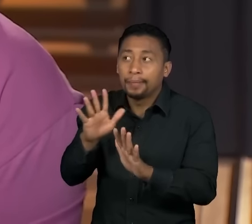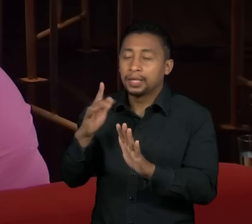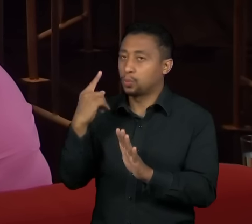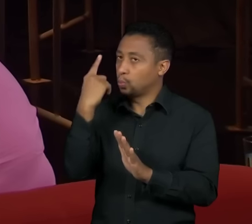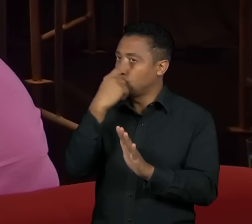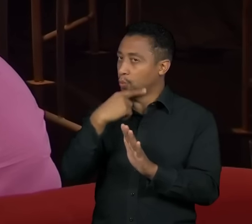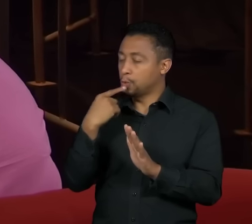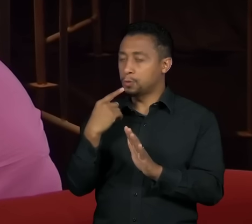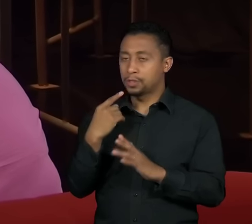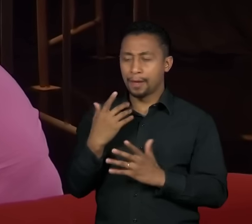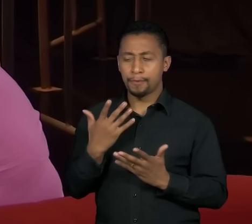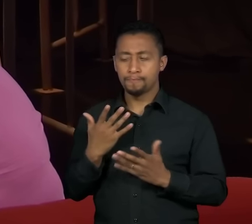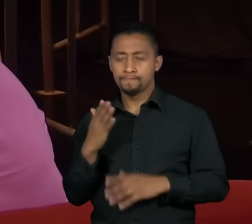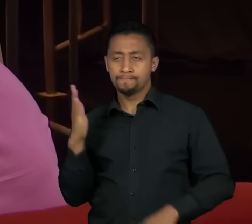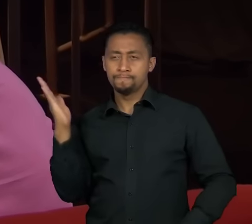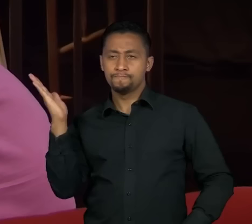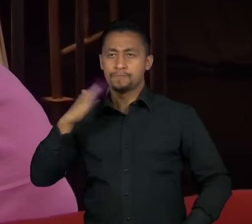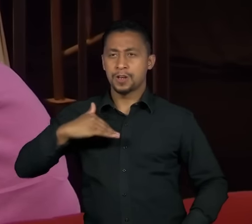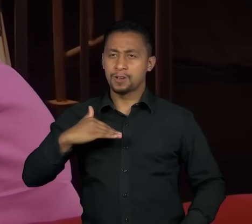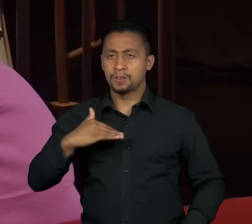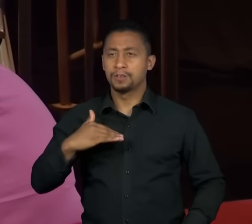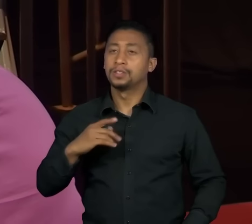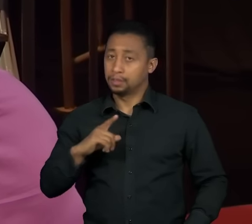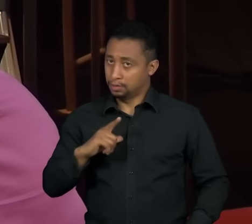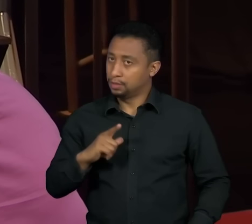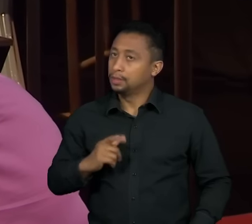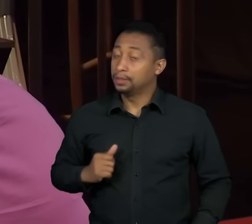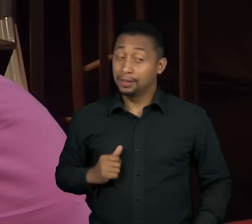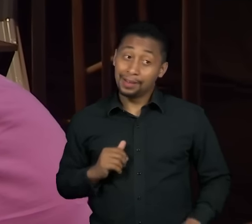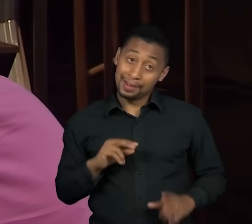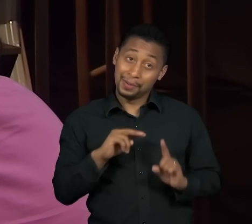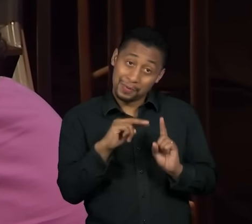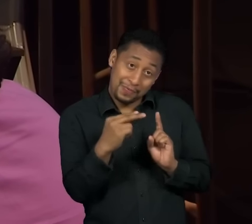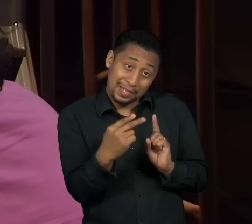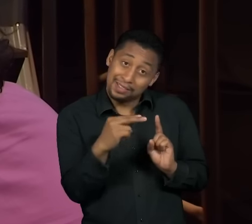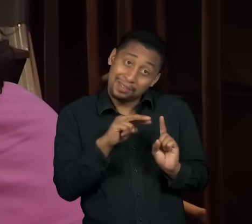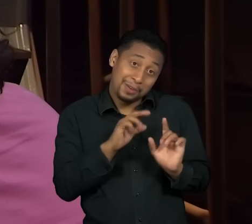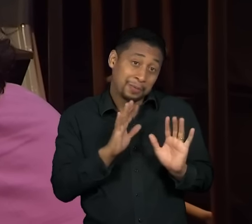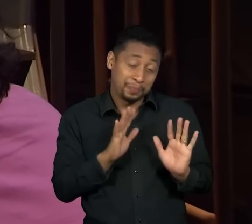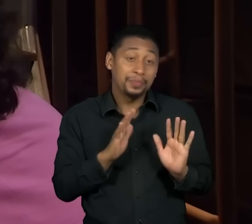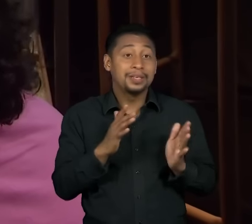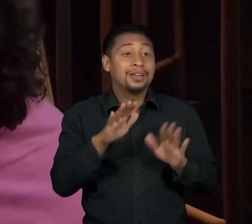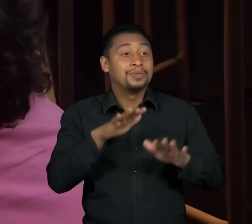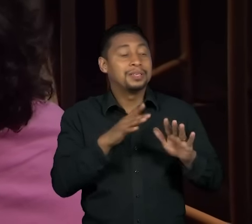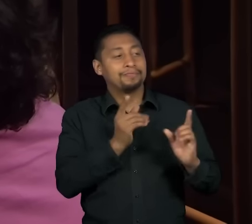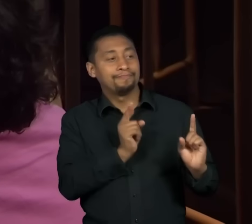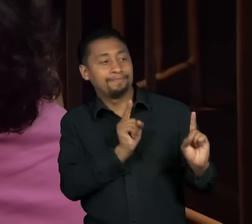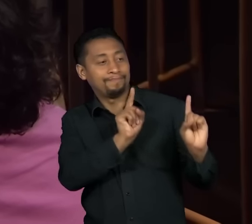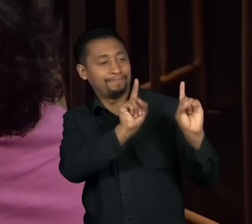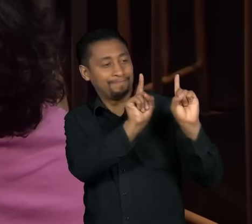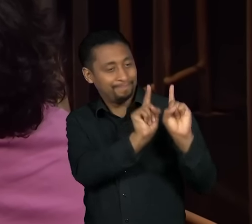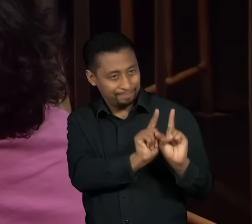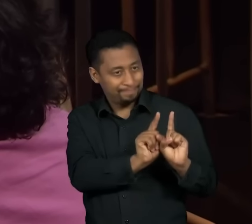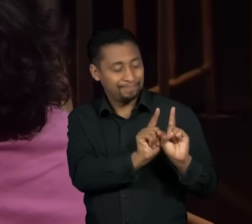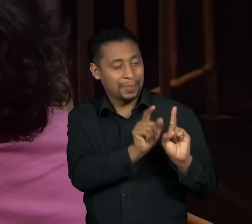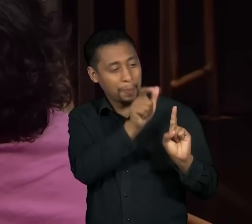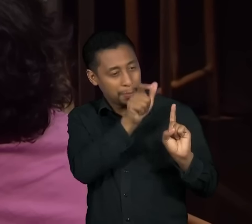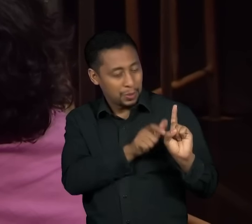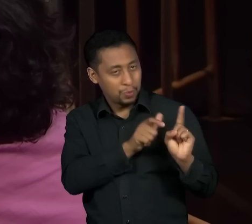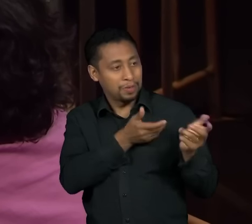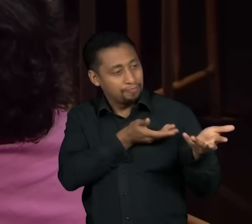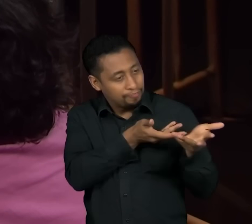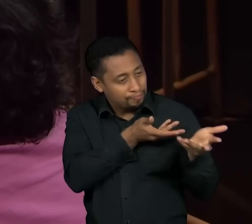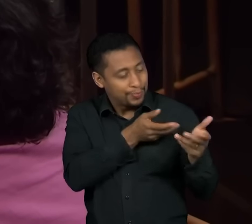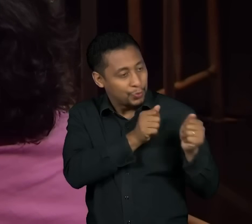É uma visão otimista até, Exato. né? Mas é a visão que a gente tem dos nossos parceiros, né? Quando você encontra os seus